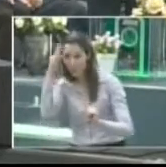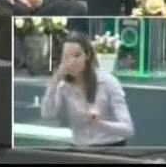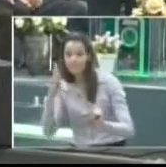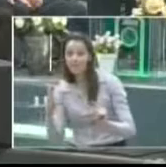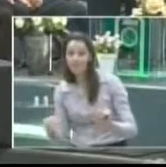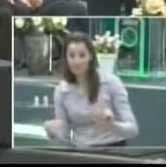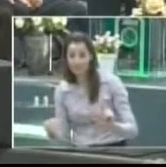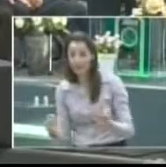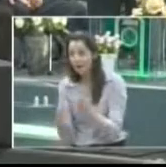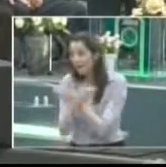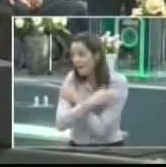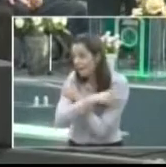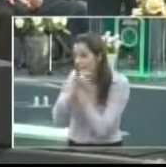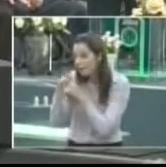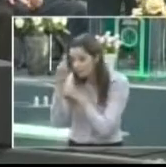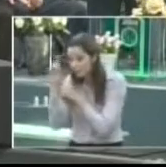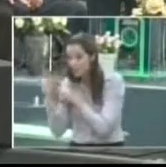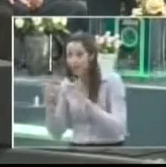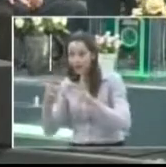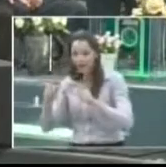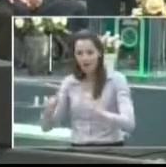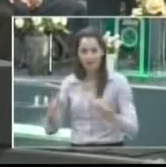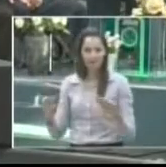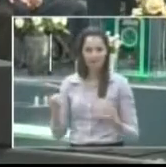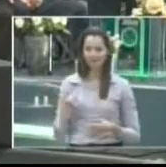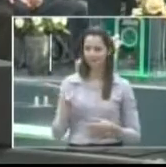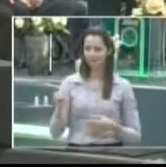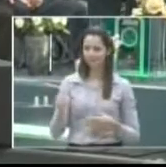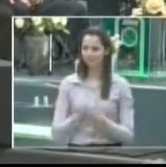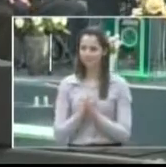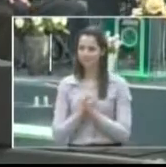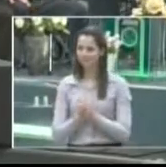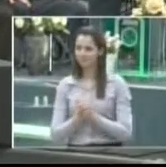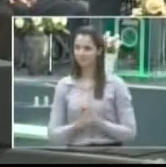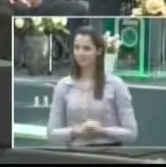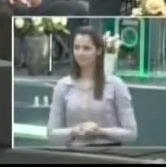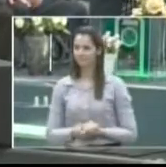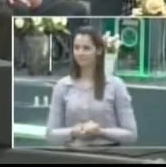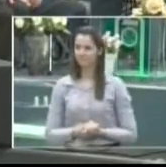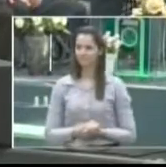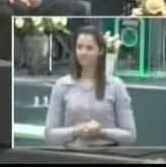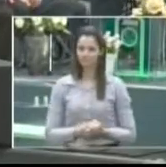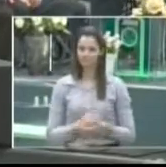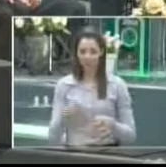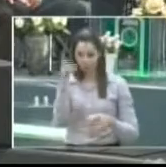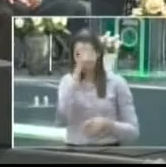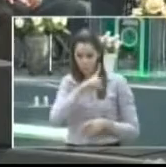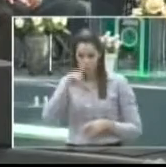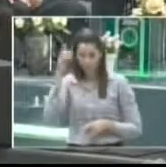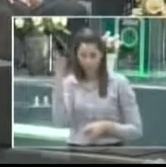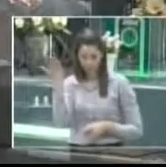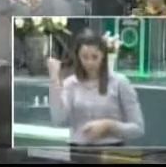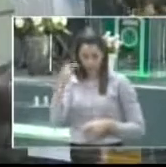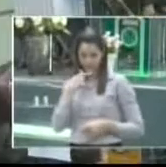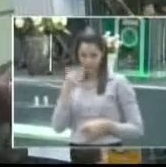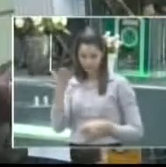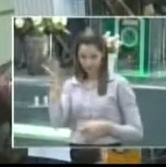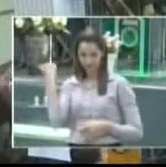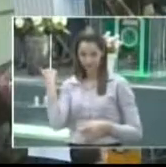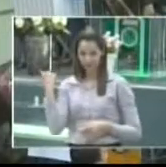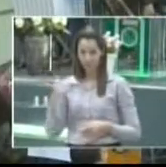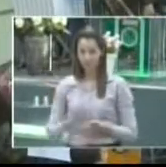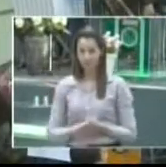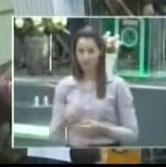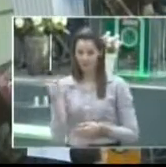para vocês aqui. Wir waren gerade am letzten Sonntag dort und dort haben wir es probiert. E domingo passado nós estivemos lá e nós fizemos